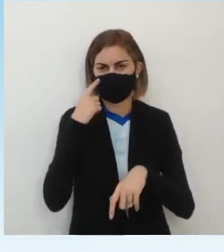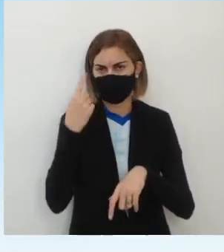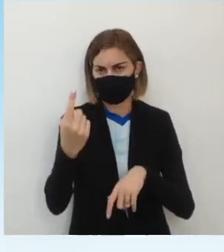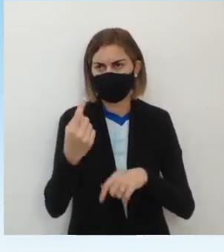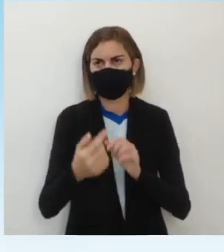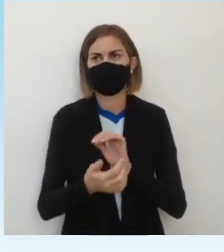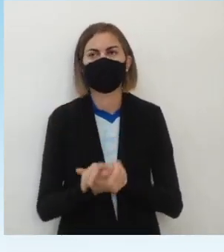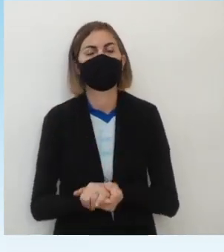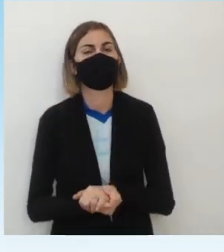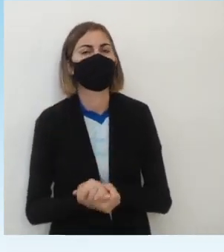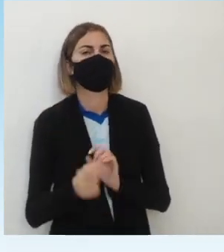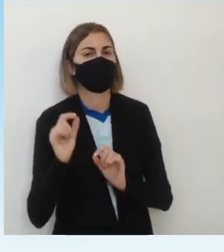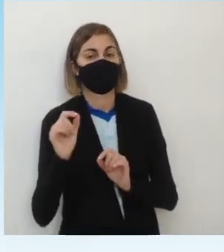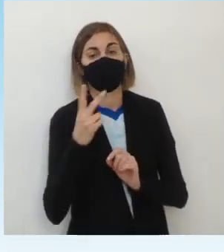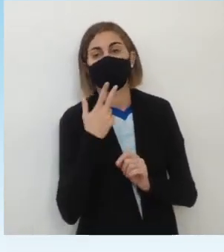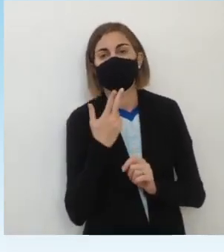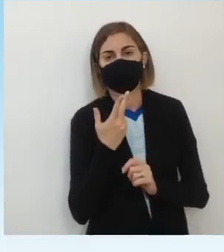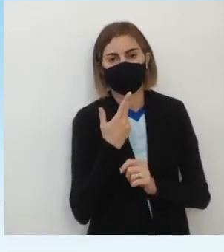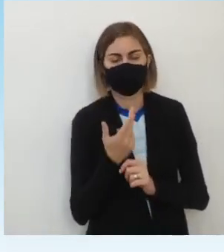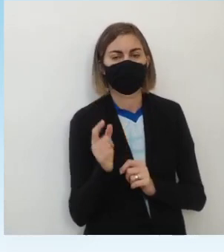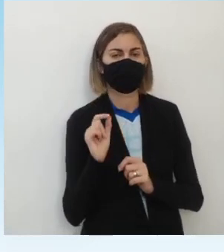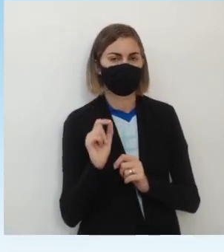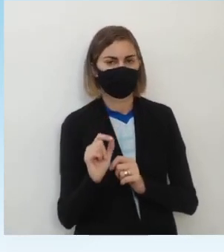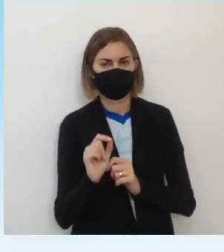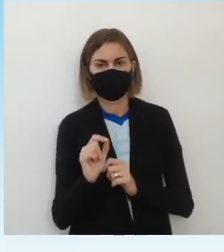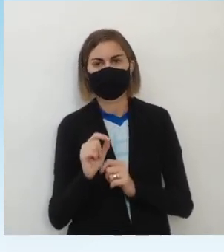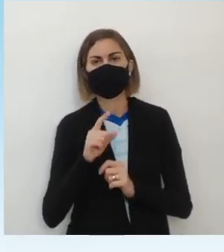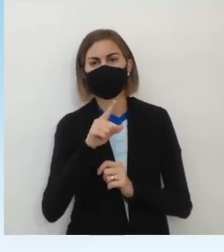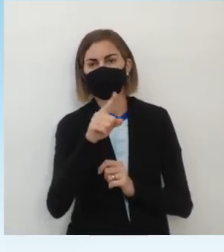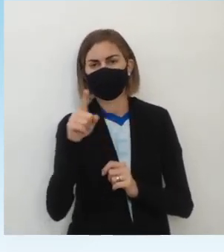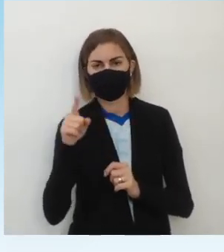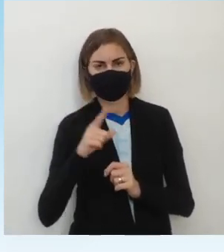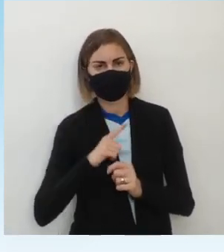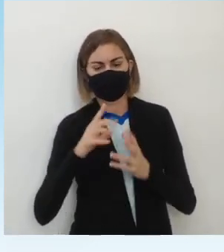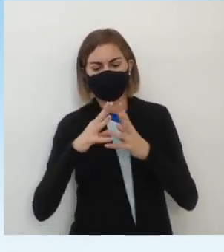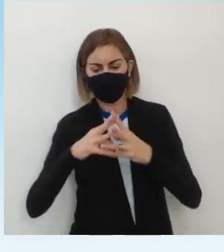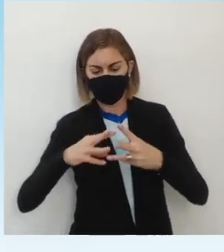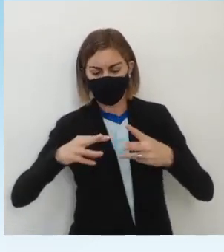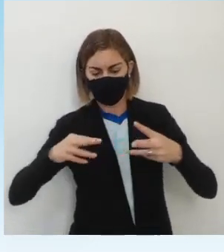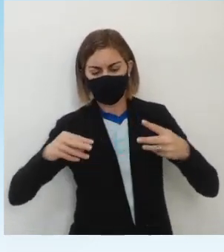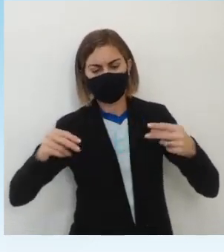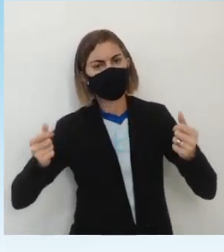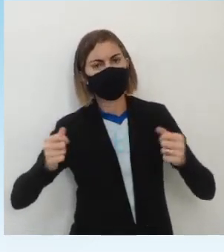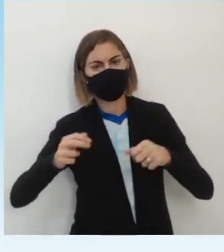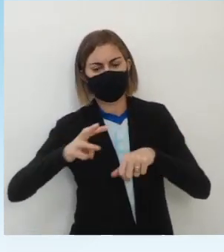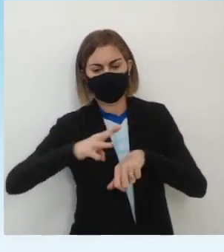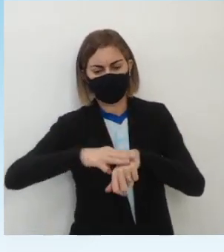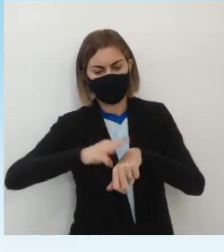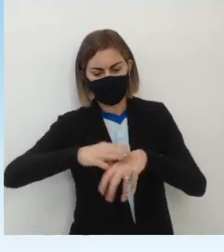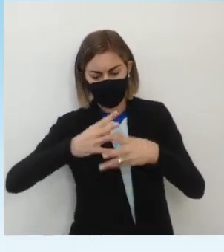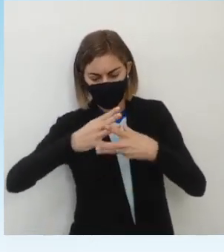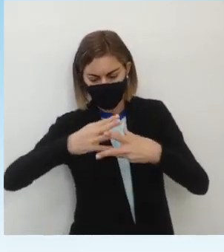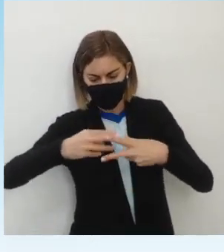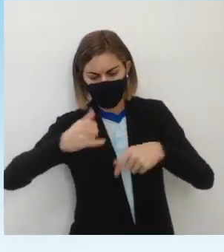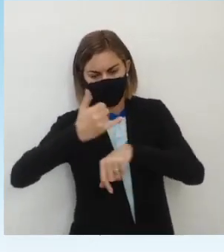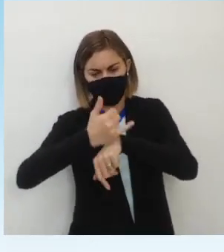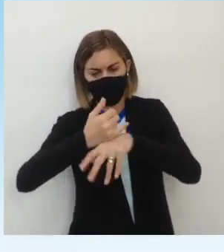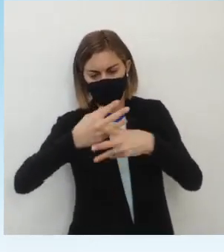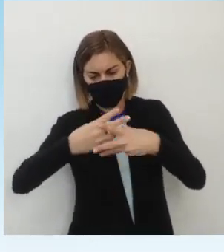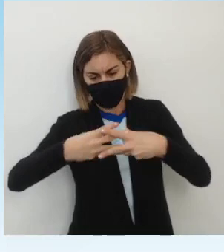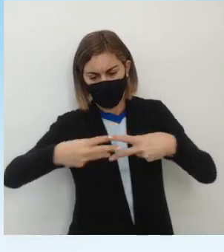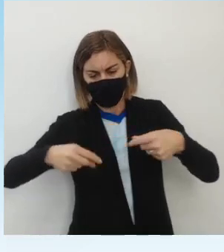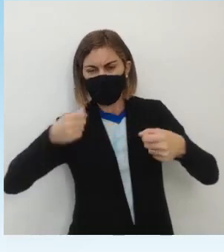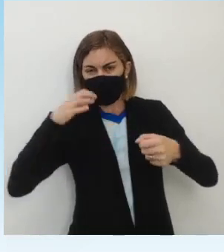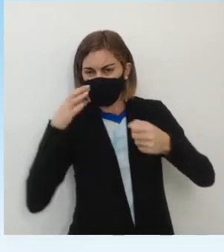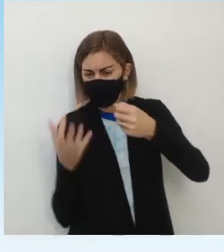veja só. O que ele está querendo dizer aqui basicamente é o seguinte: para você derreter, para você fundir um metal, é necessário